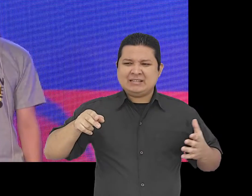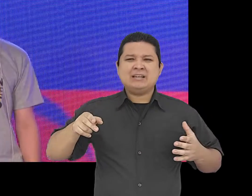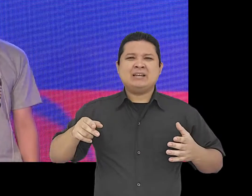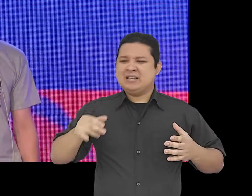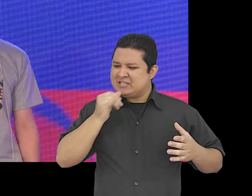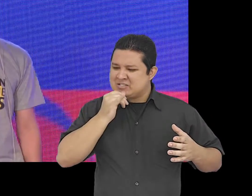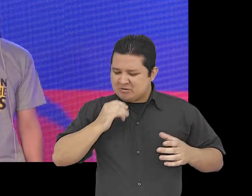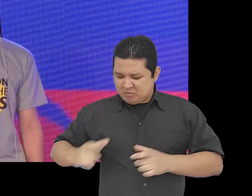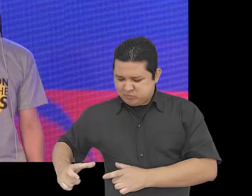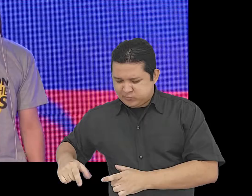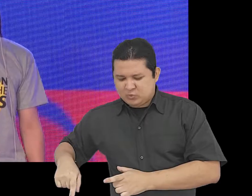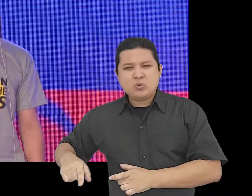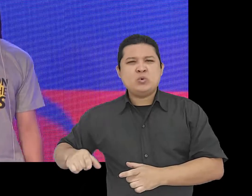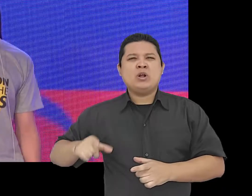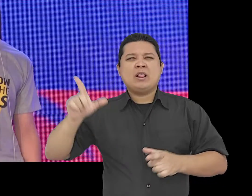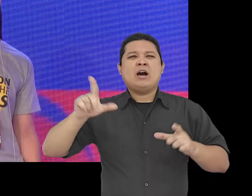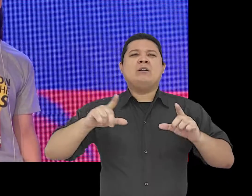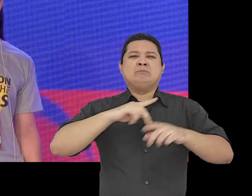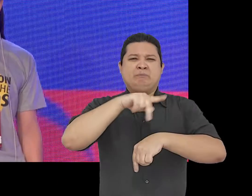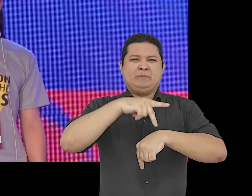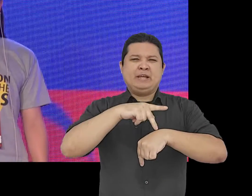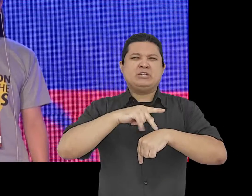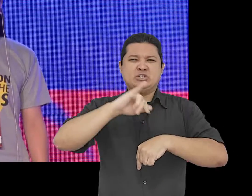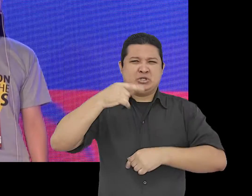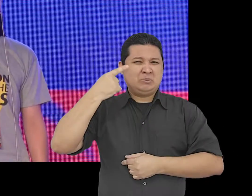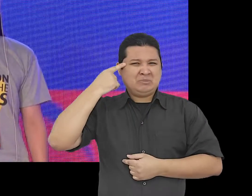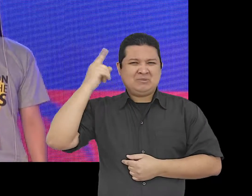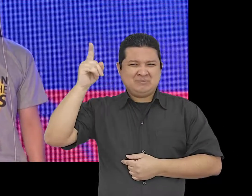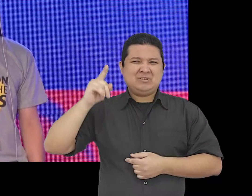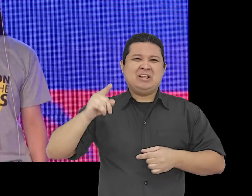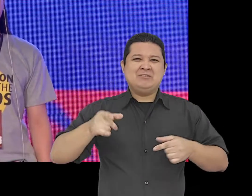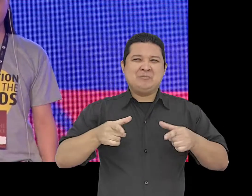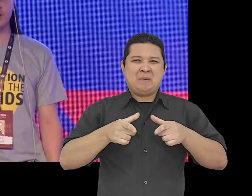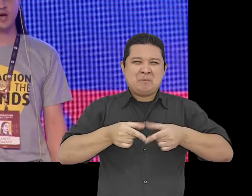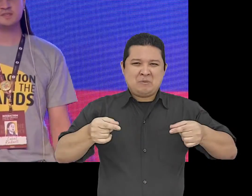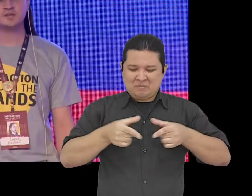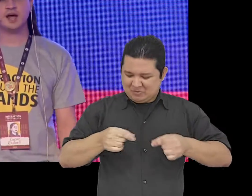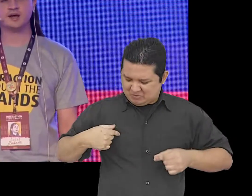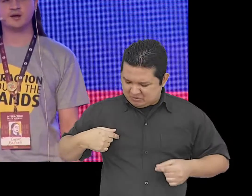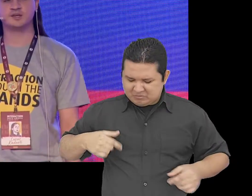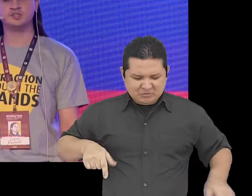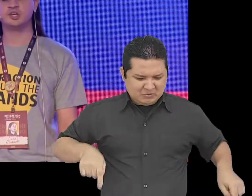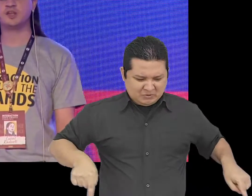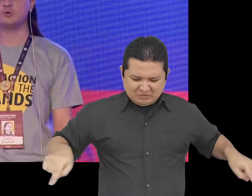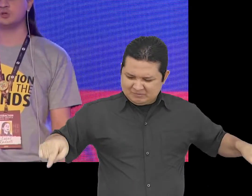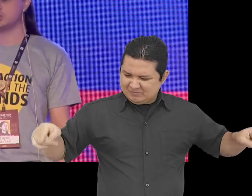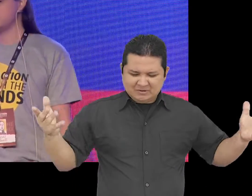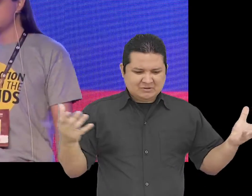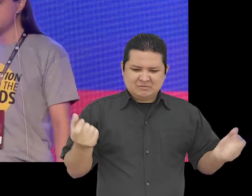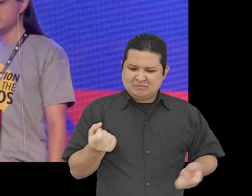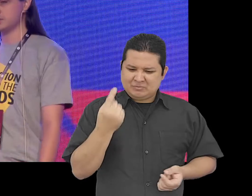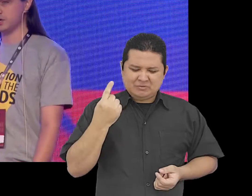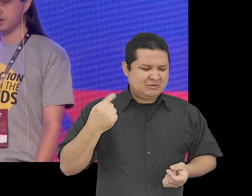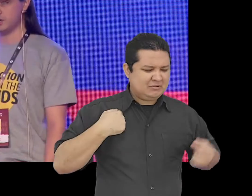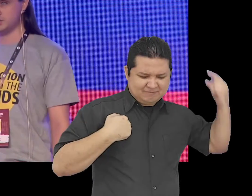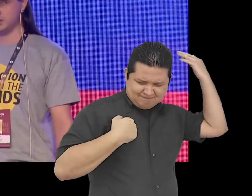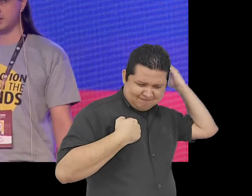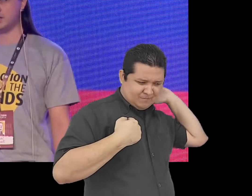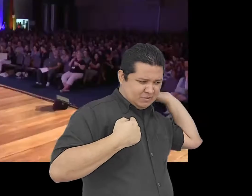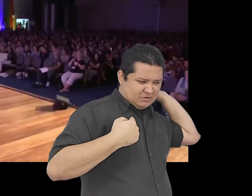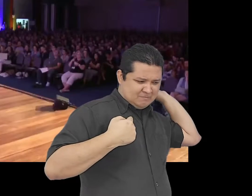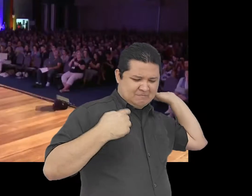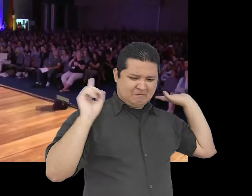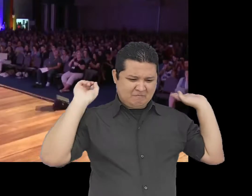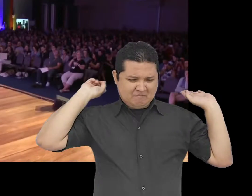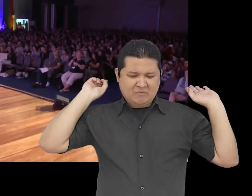japonesas, sabe, tipo, que tinha um monte de detalhe, assim, mas não, eu não achava a descarga, que tinha que estar onde? Nas minhas costas, né, cara, tinha